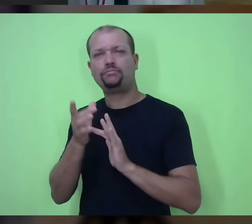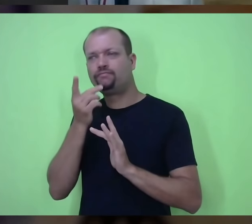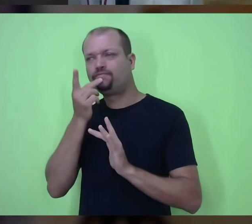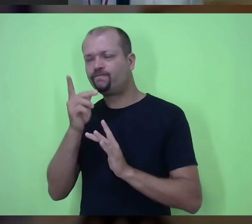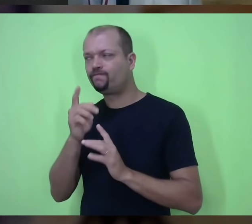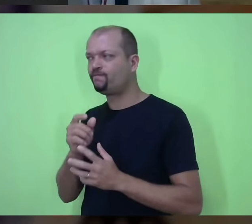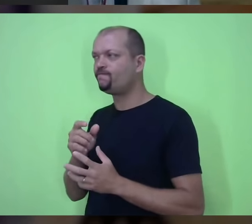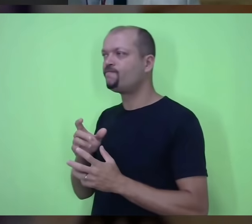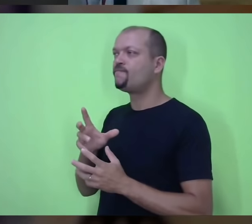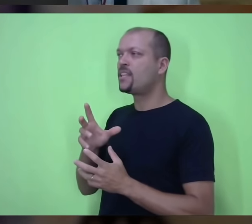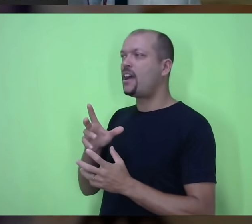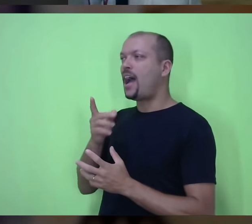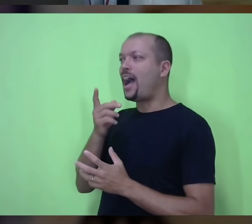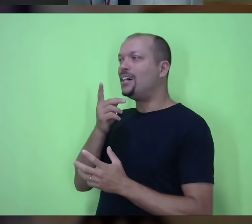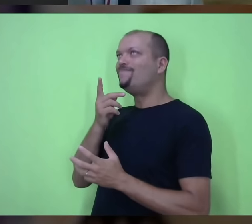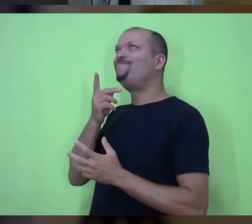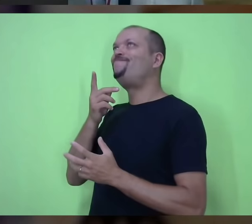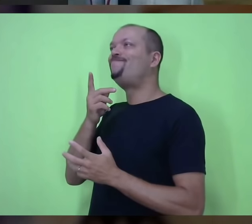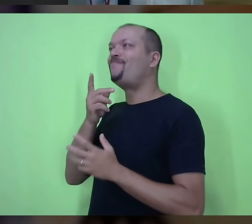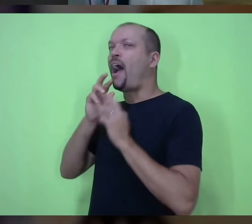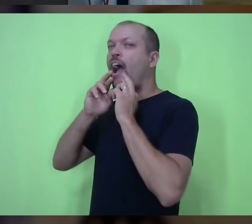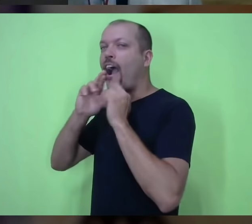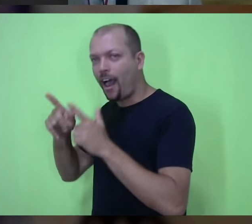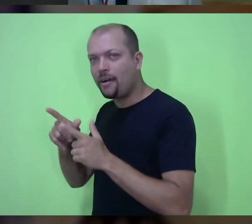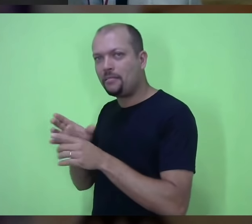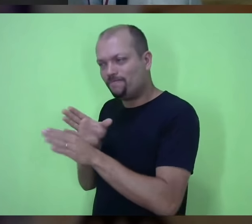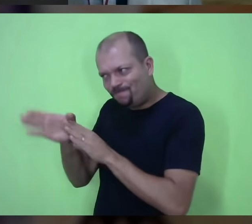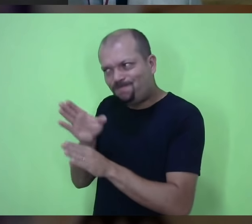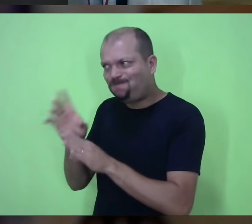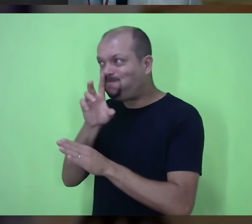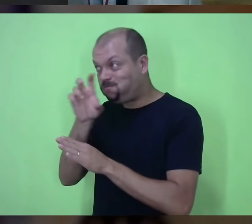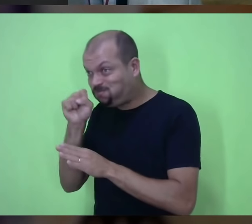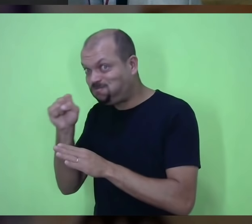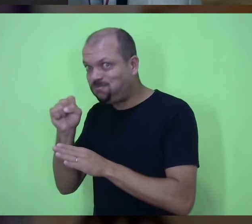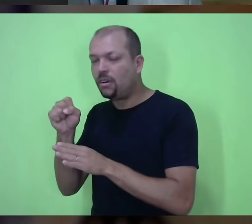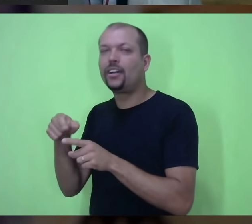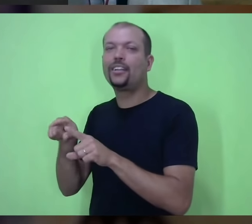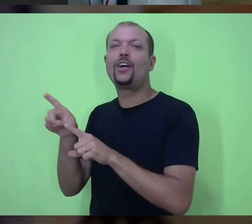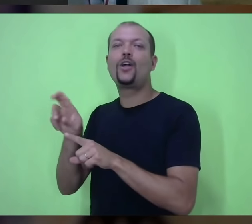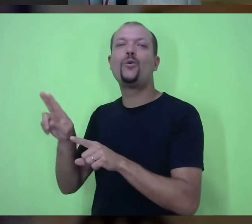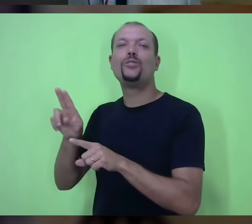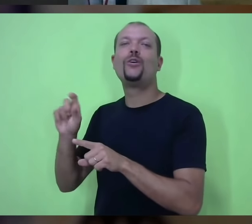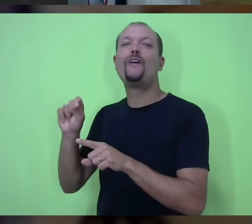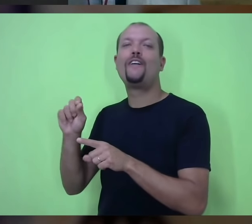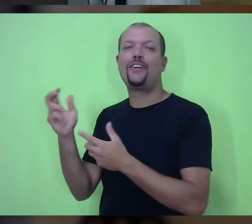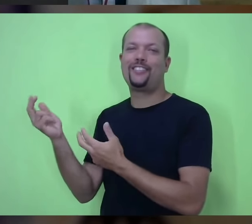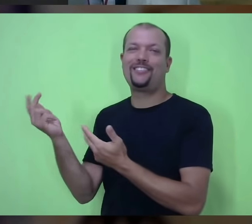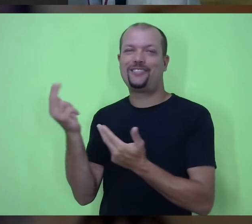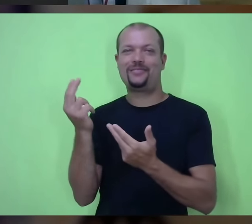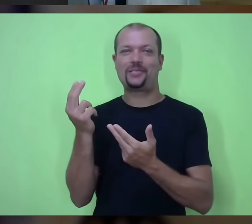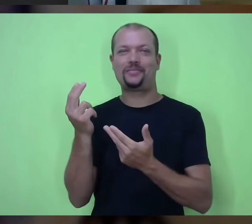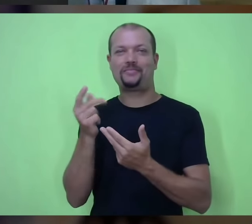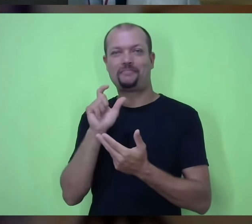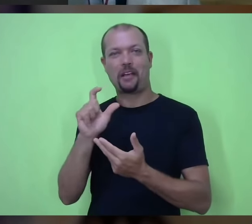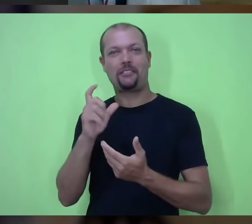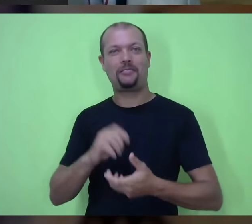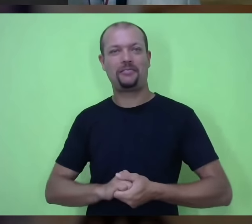pegar pesado, ou assim, quando ele vai dar um puxão de orelha daqui para frente, aí ele usa a palavra irmãos.